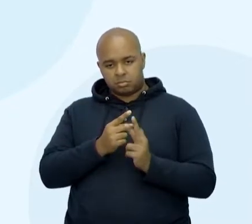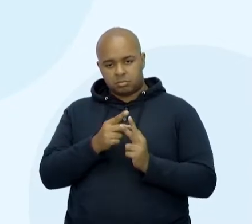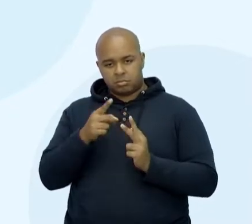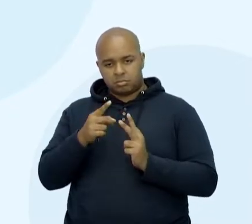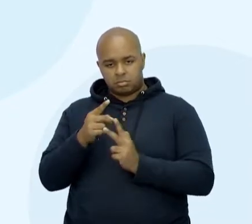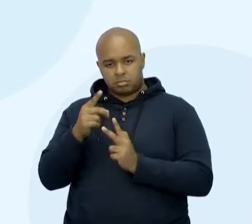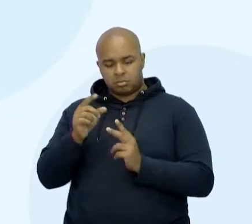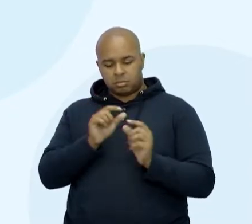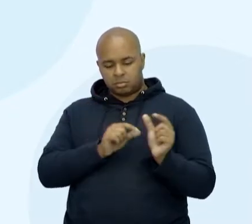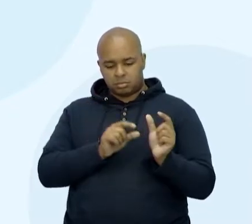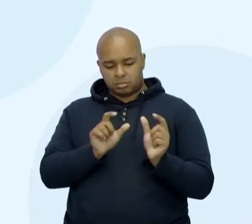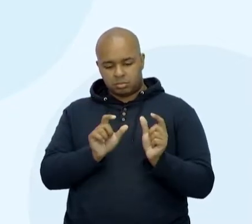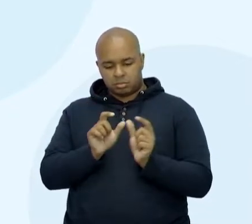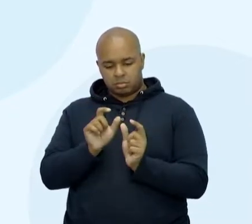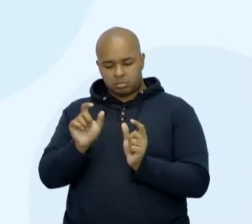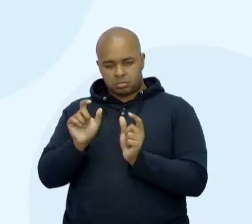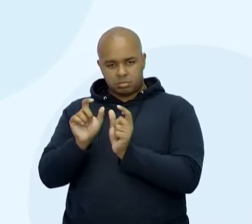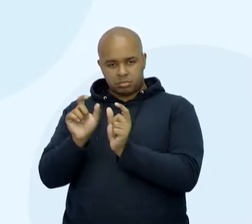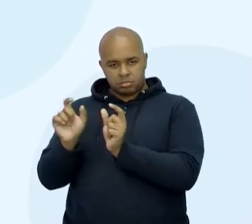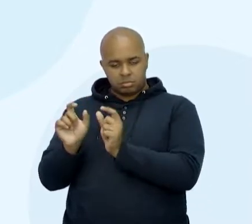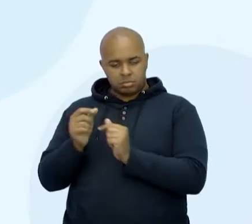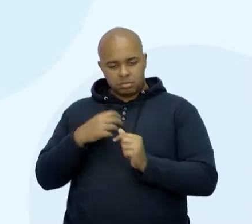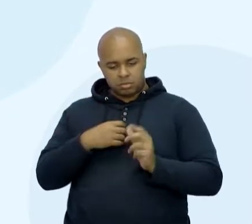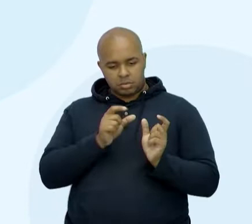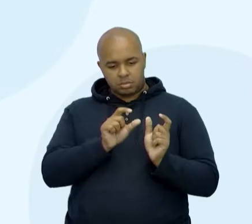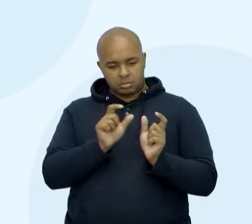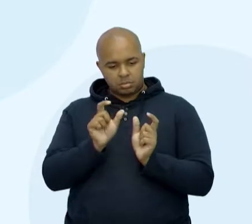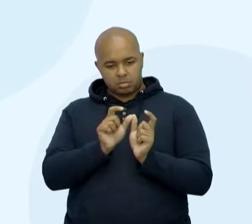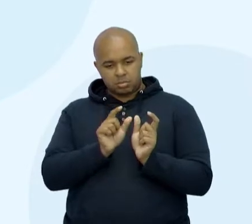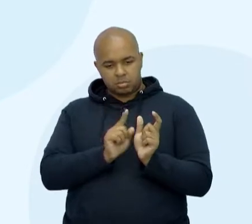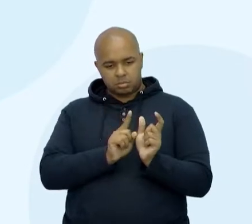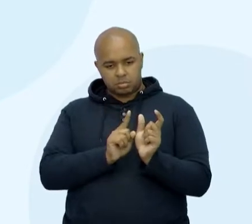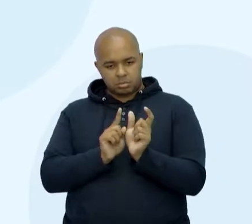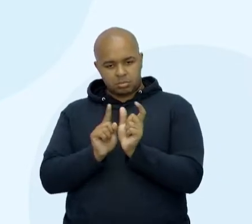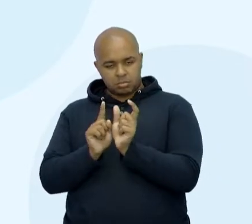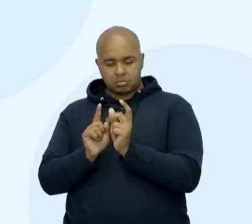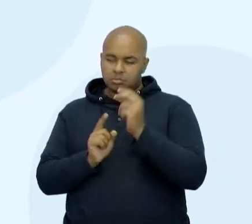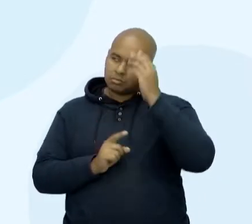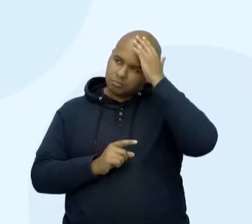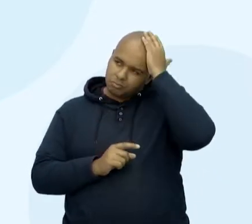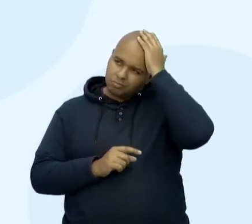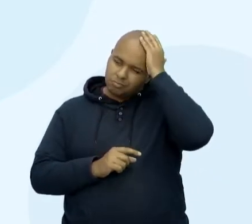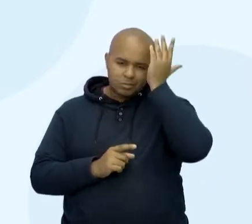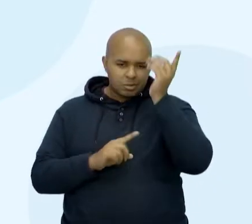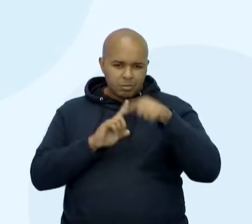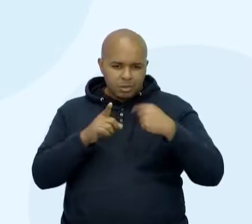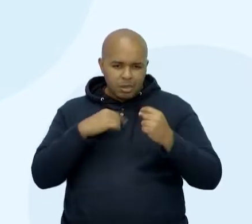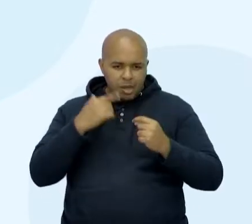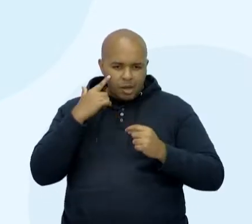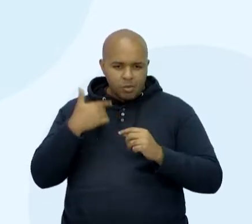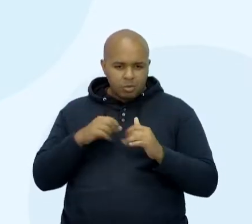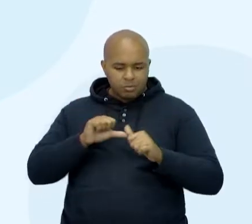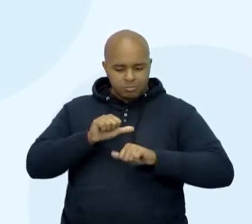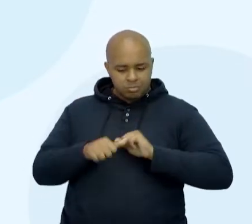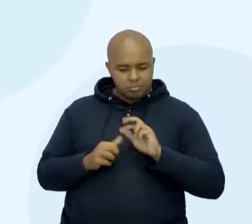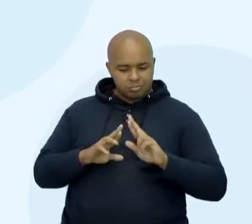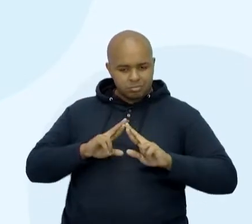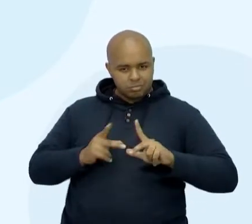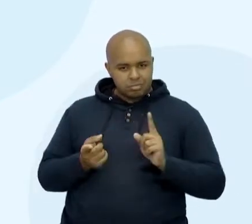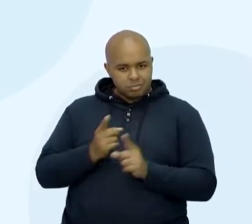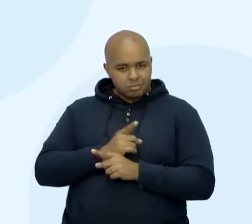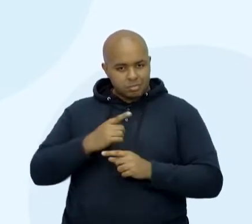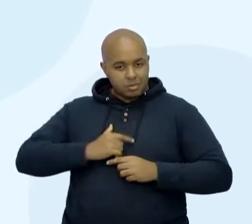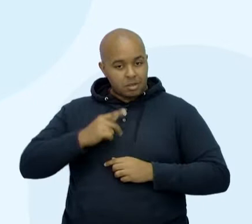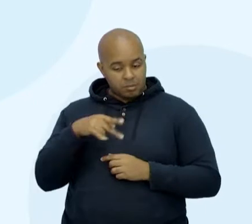cada pedacinho se repete de uma mesma maneira, tá? E aqui eu tenho o alternado, ó, um